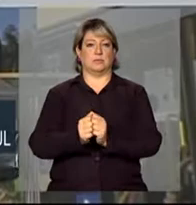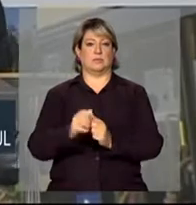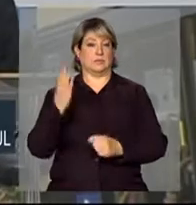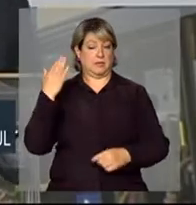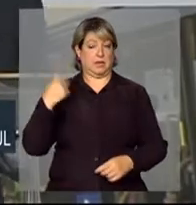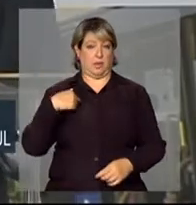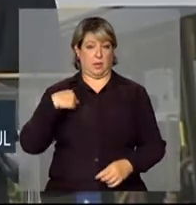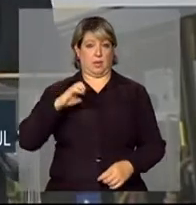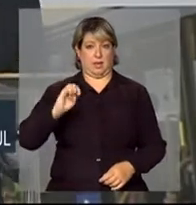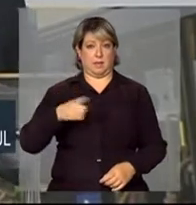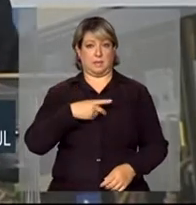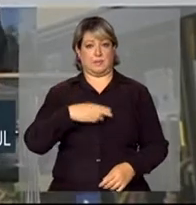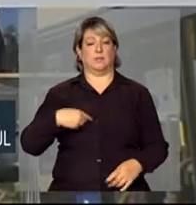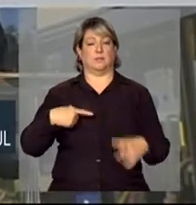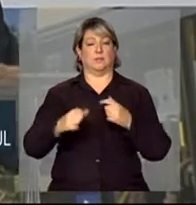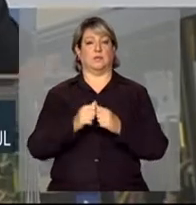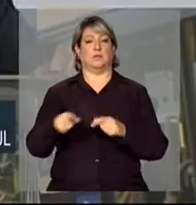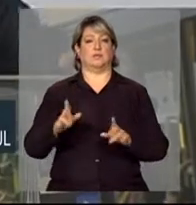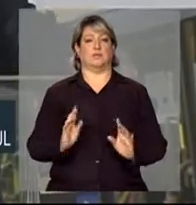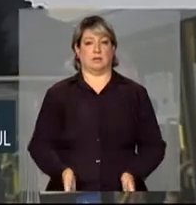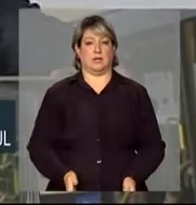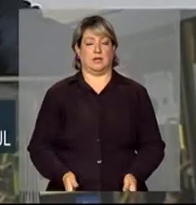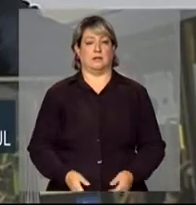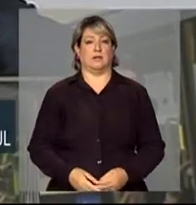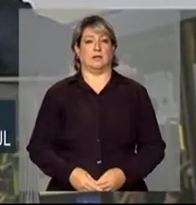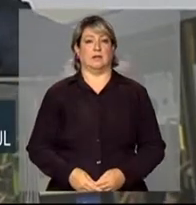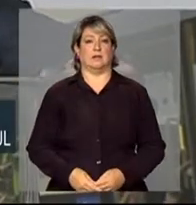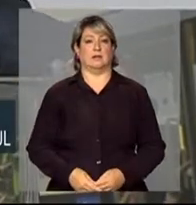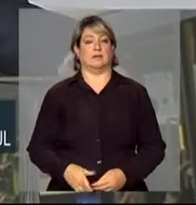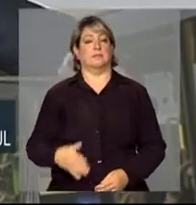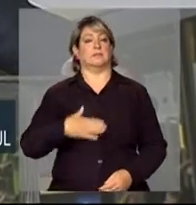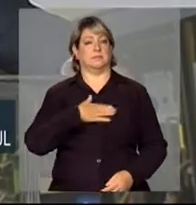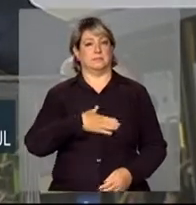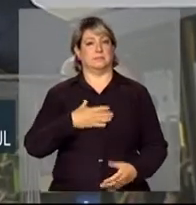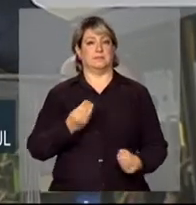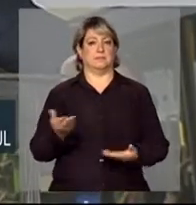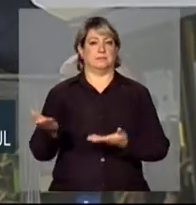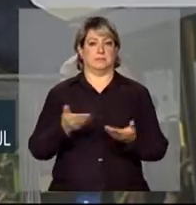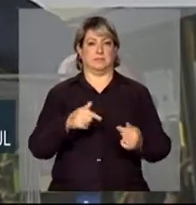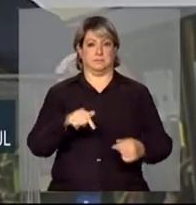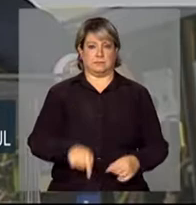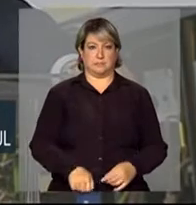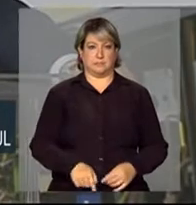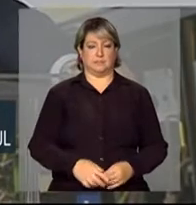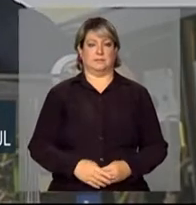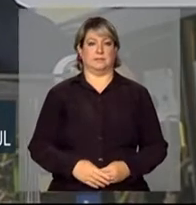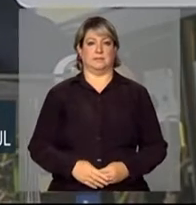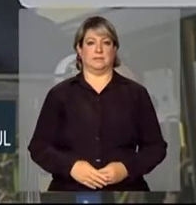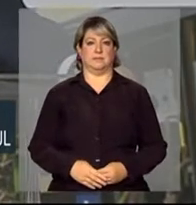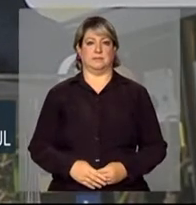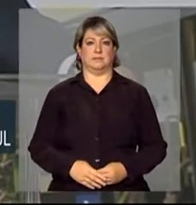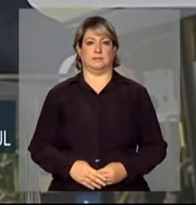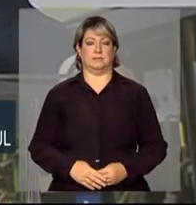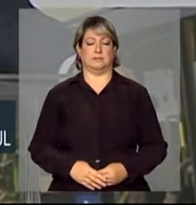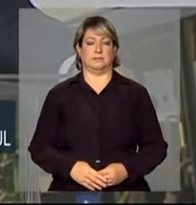ministro da Educação, e que é uma grande figura ascendente da nossa República.